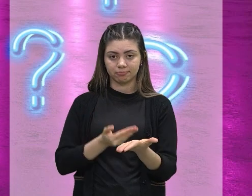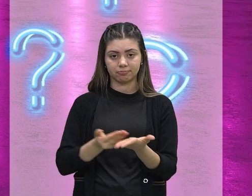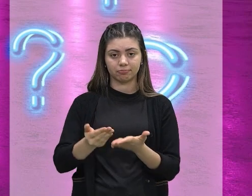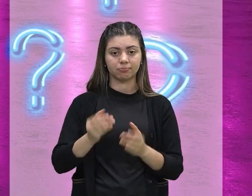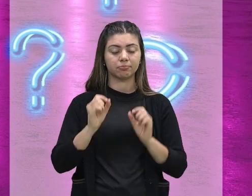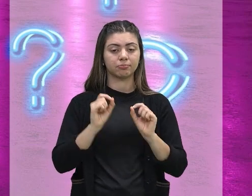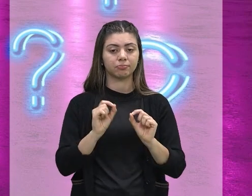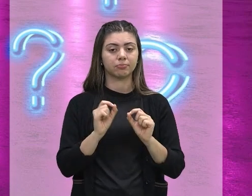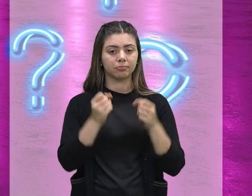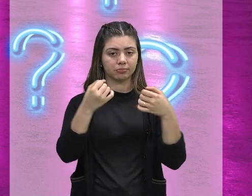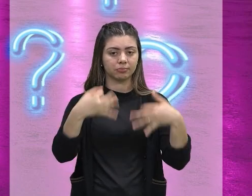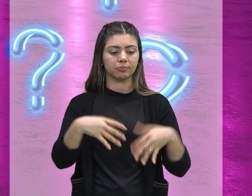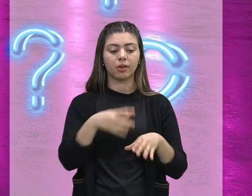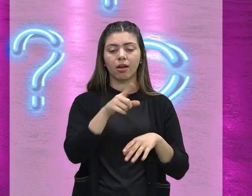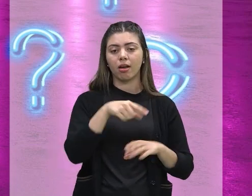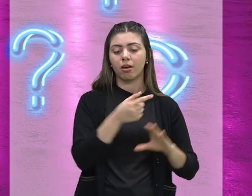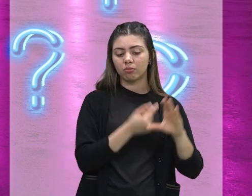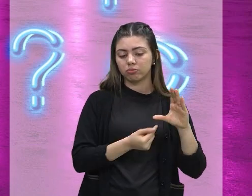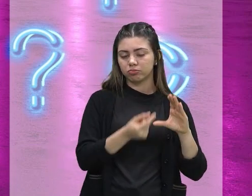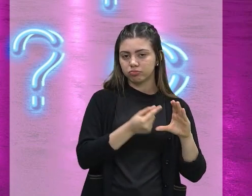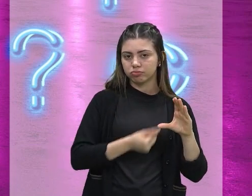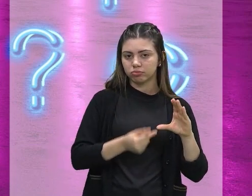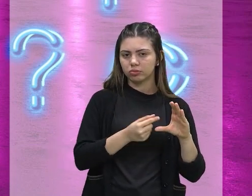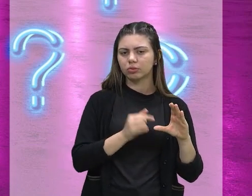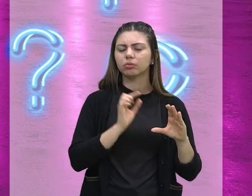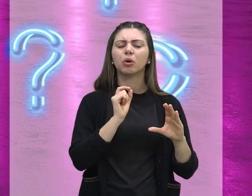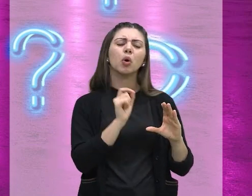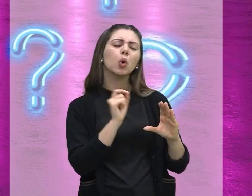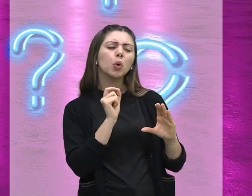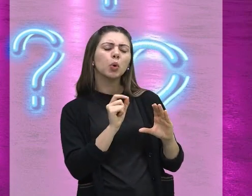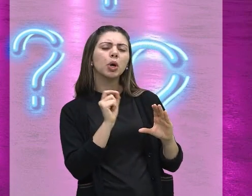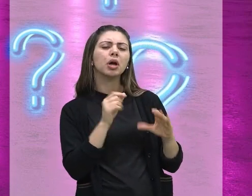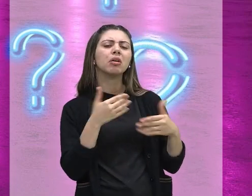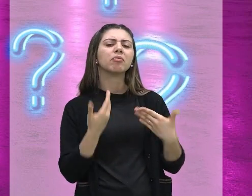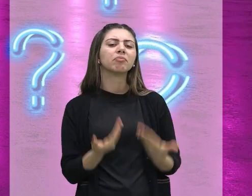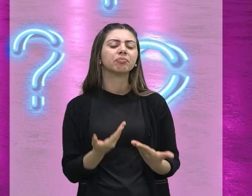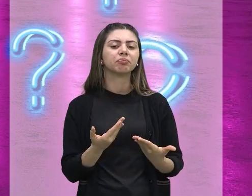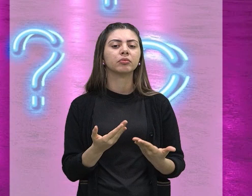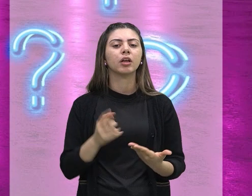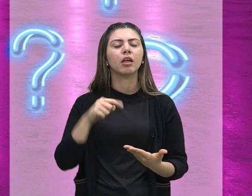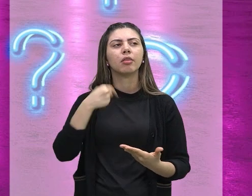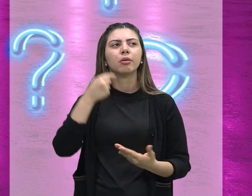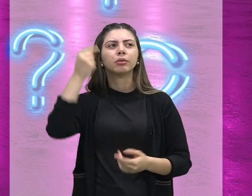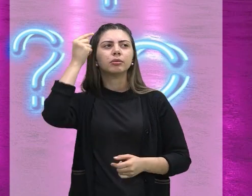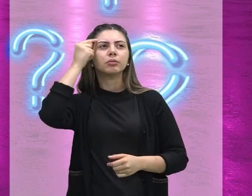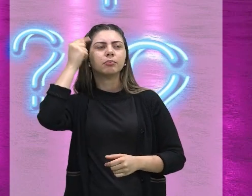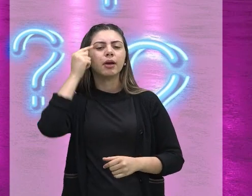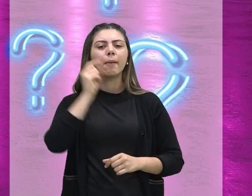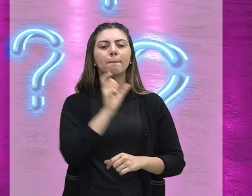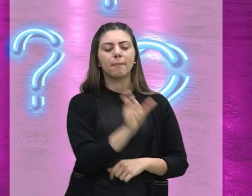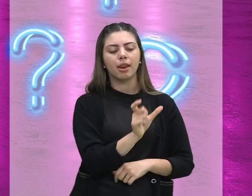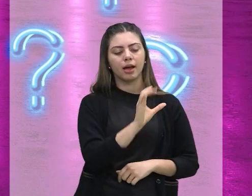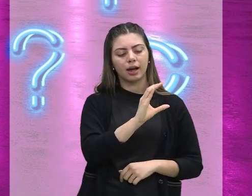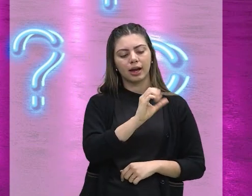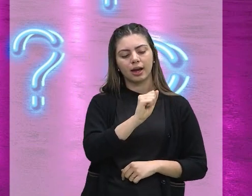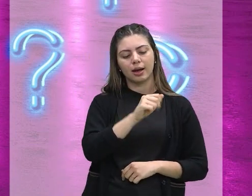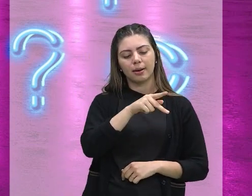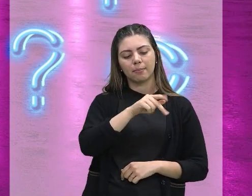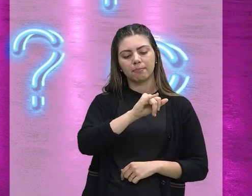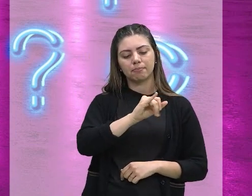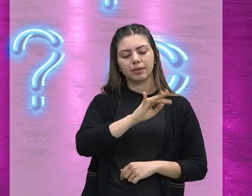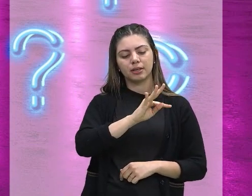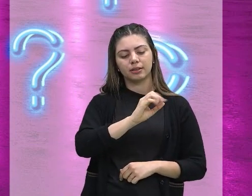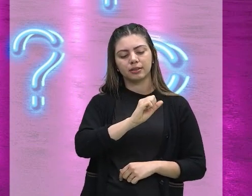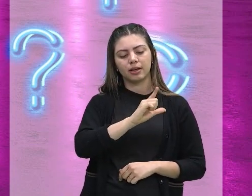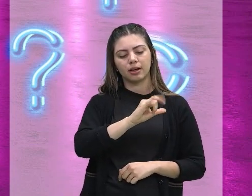pouco sobre a questão do capitalismo. Quando a gente fala em capitalismo, o que nós pensamos nessa palavra